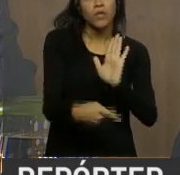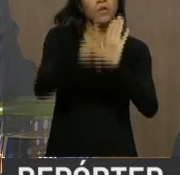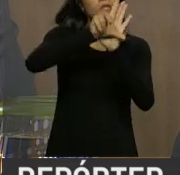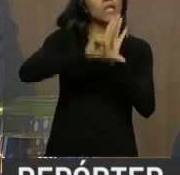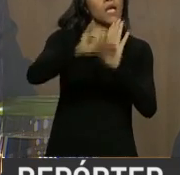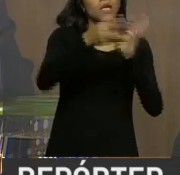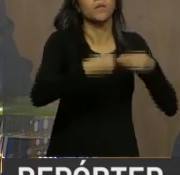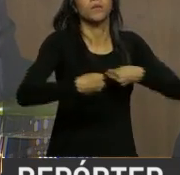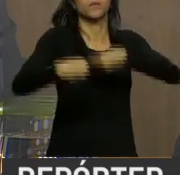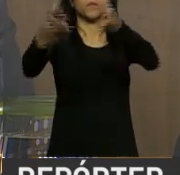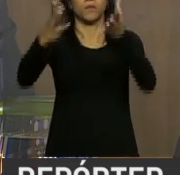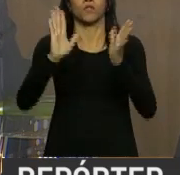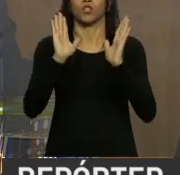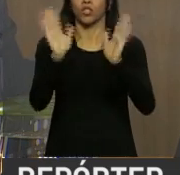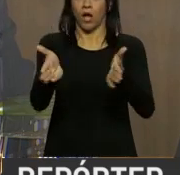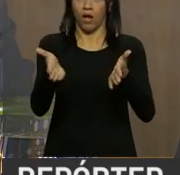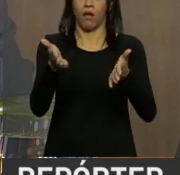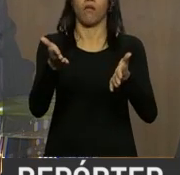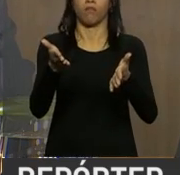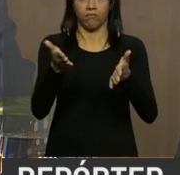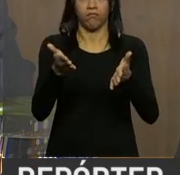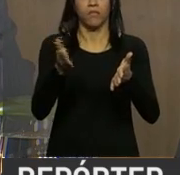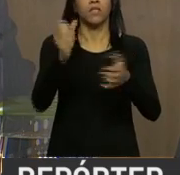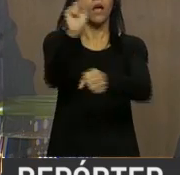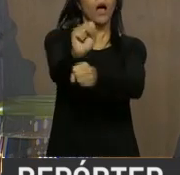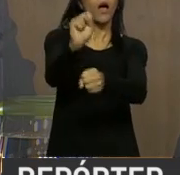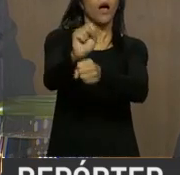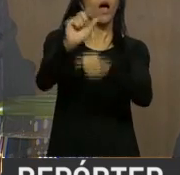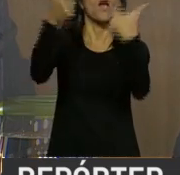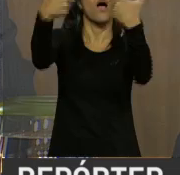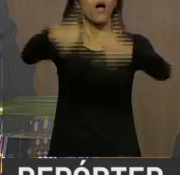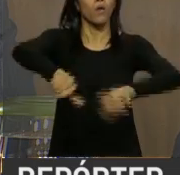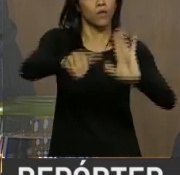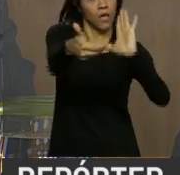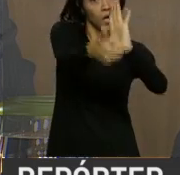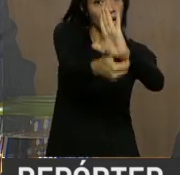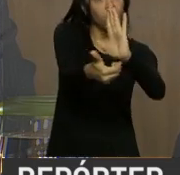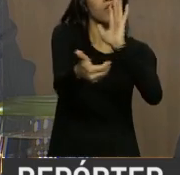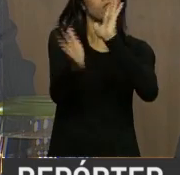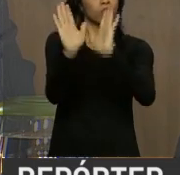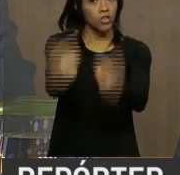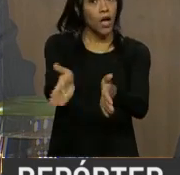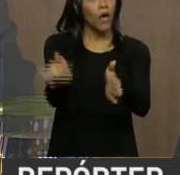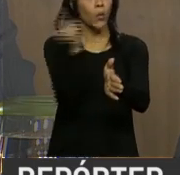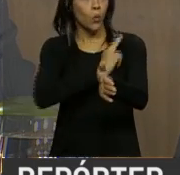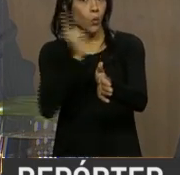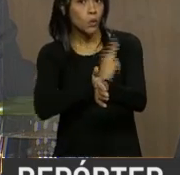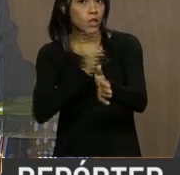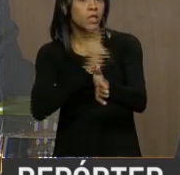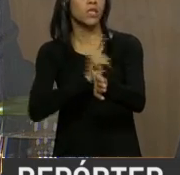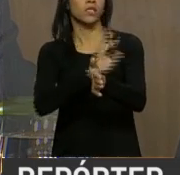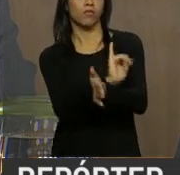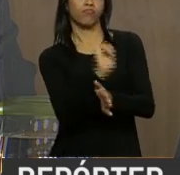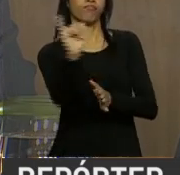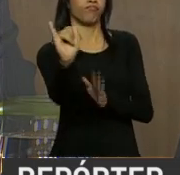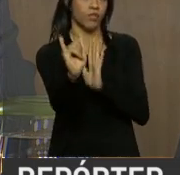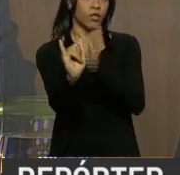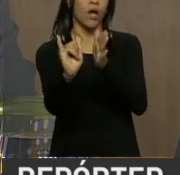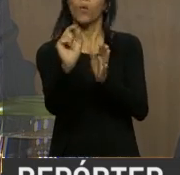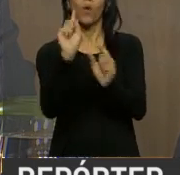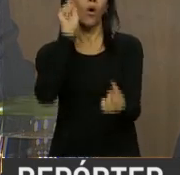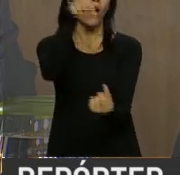encaminhados pelo Executivo, que estão na Câmara e que já receberam urgência para aumento